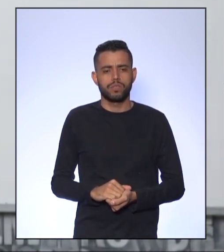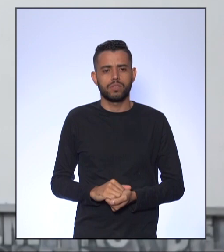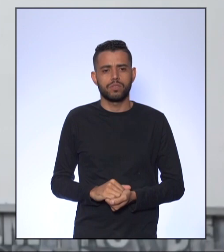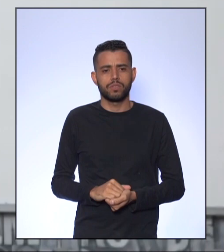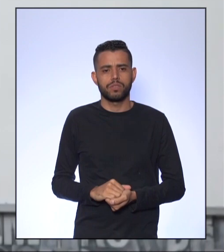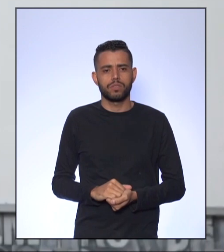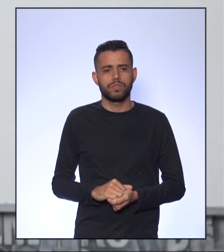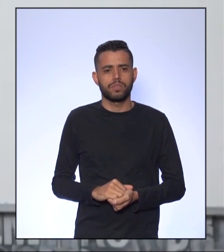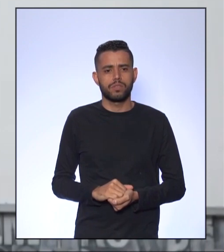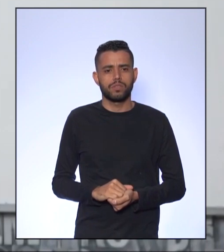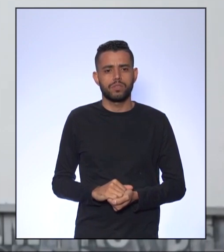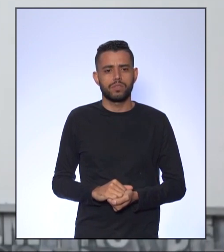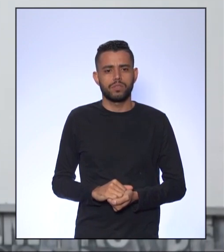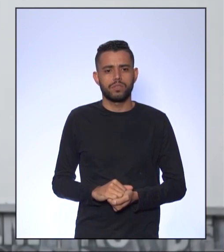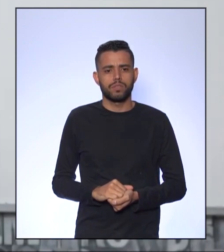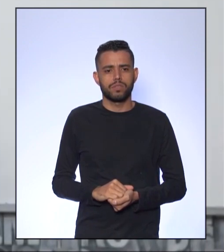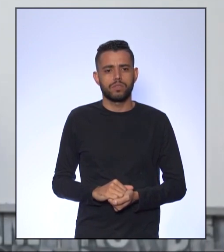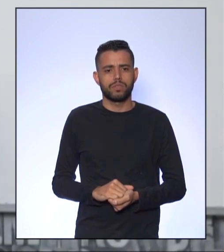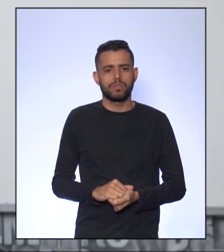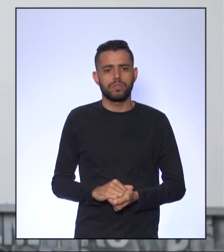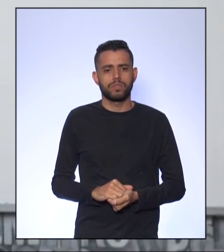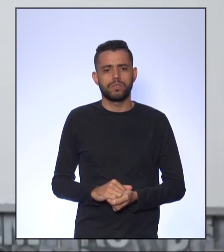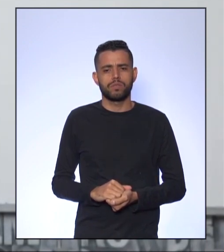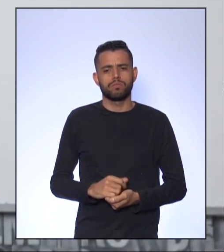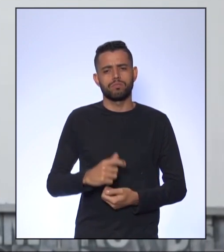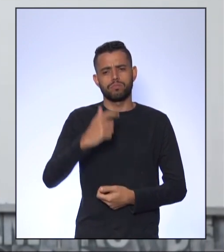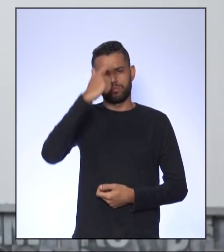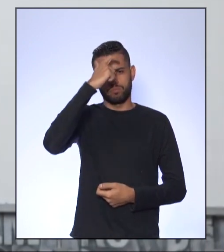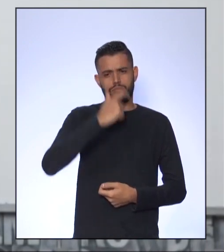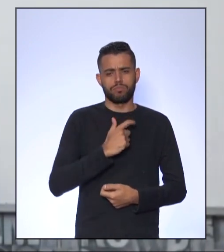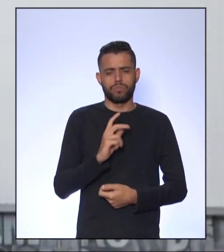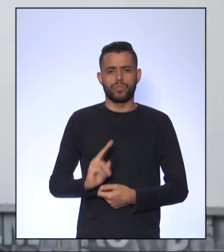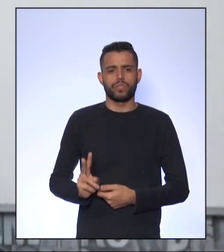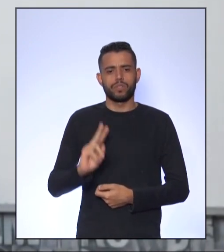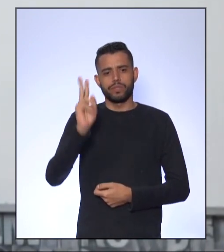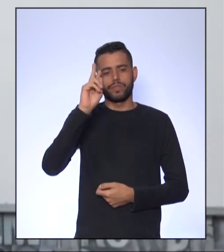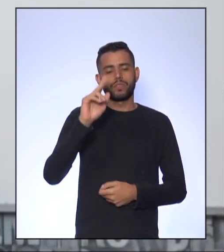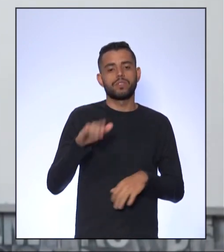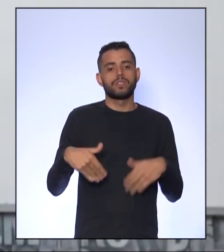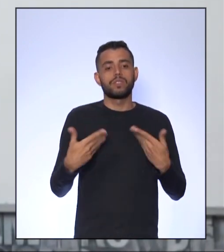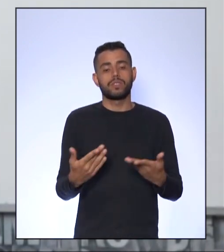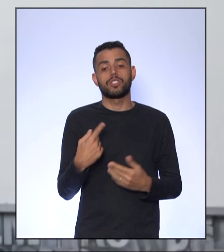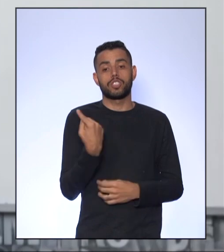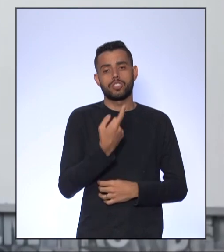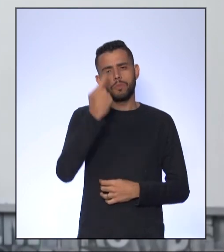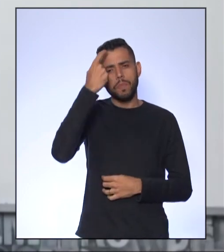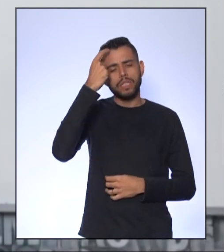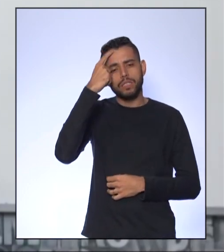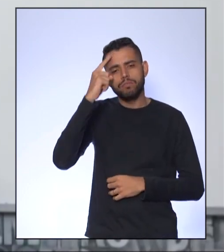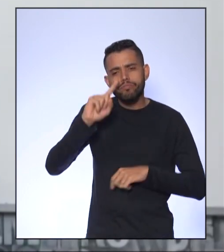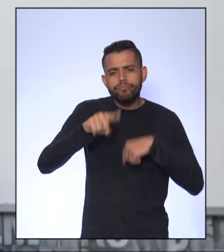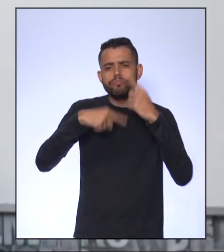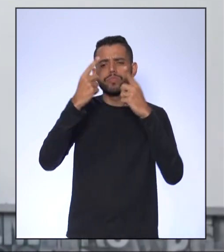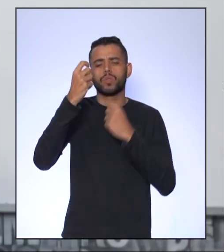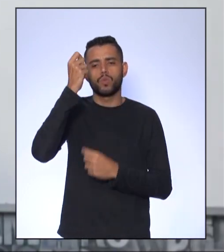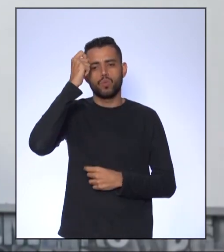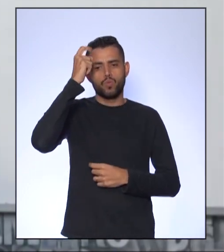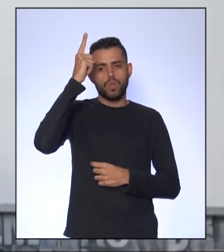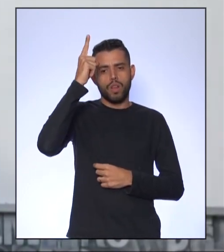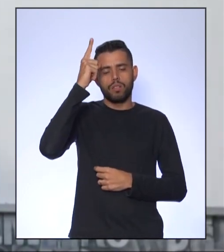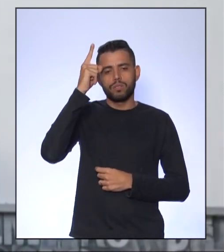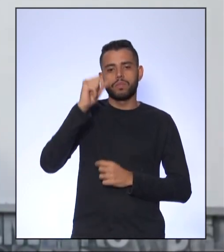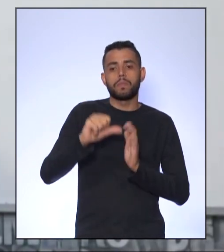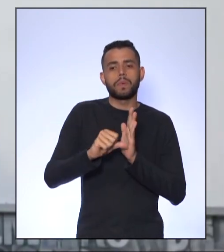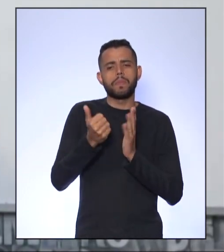homem. Então, quando nós pensamos em renascimento cultural, a primeira informação que